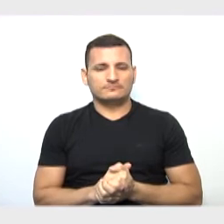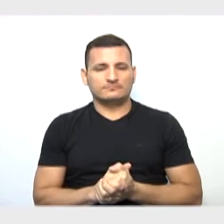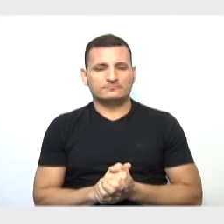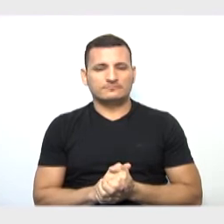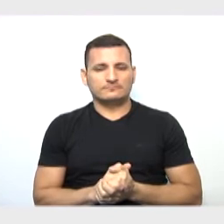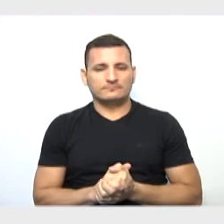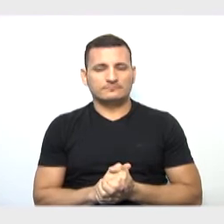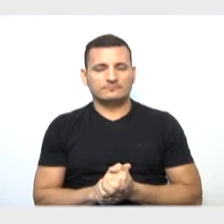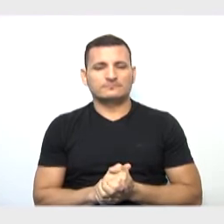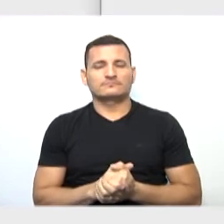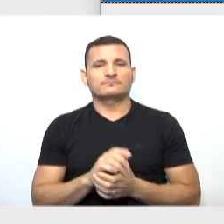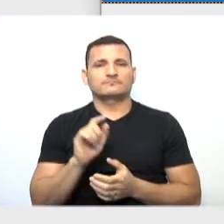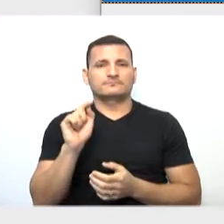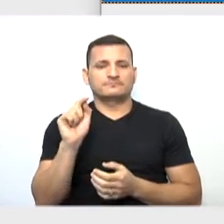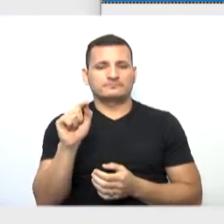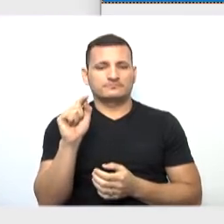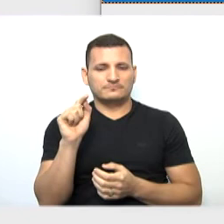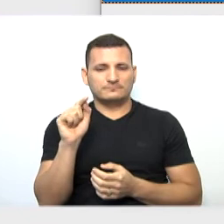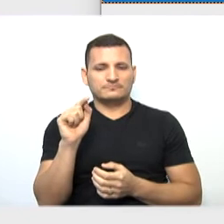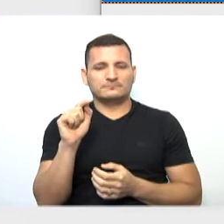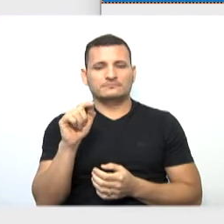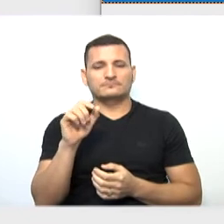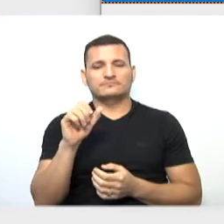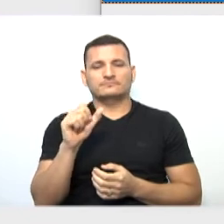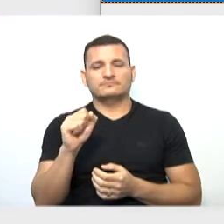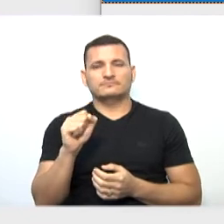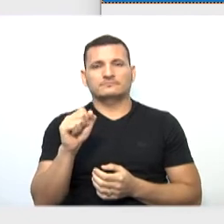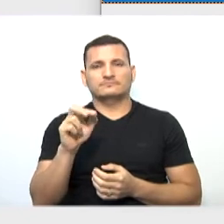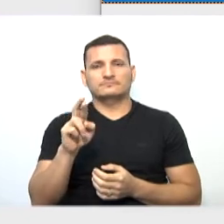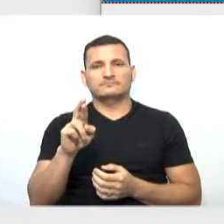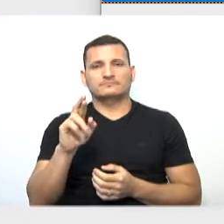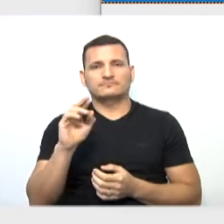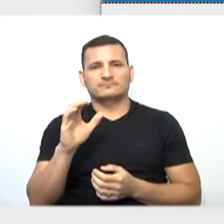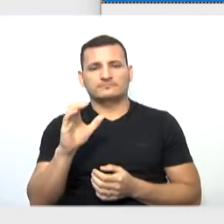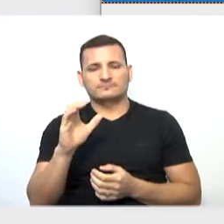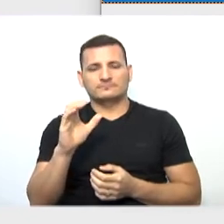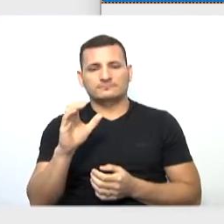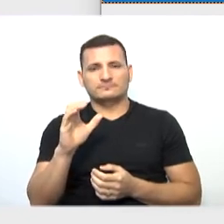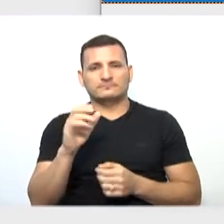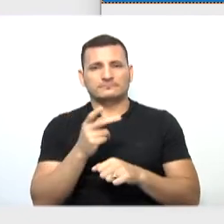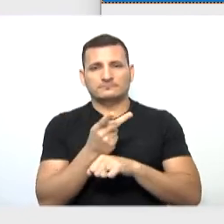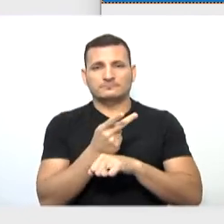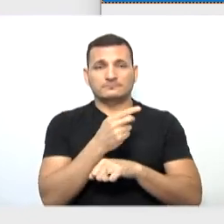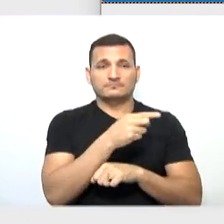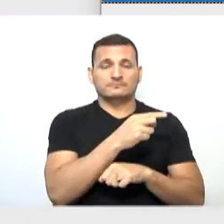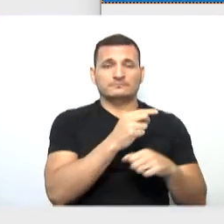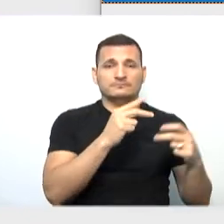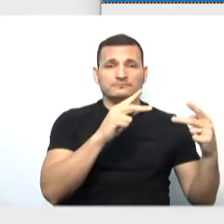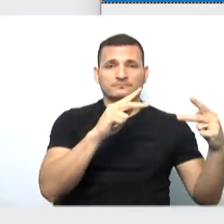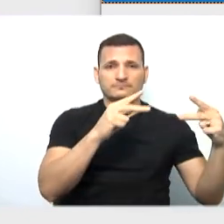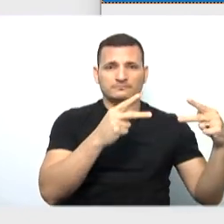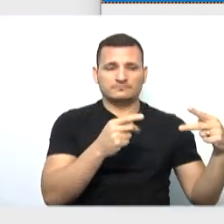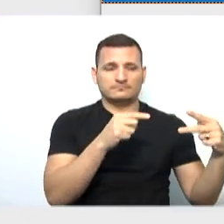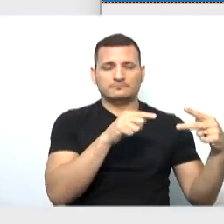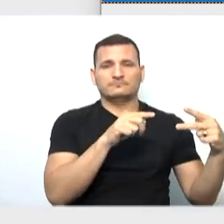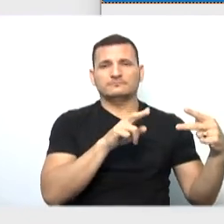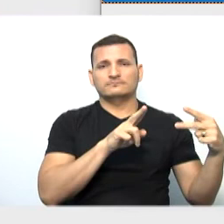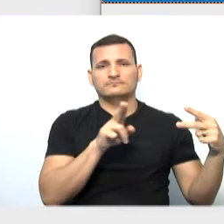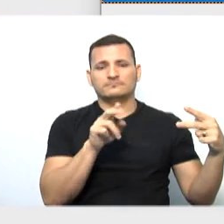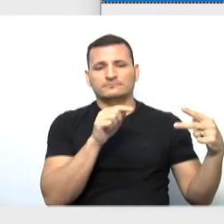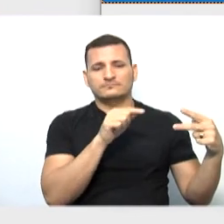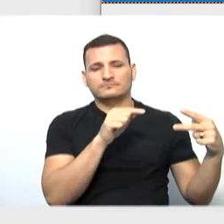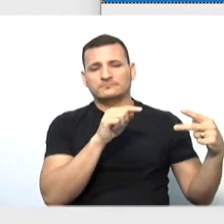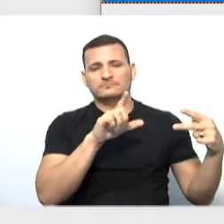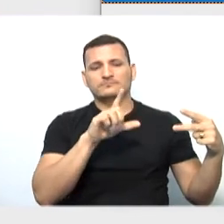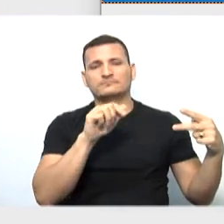Depois disso, ponto search. Ou seja, procura lá no HTML um elemento com esse